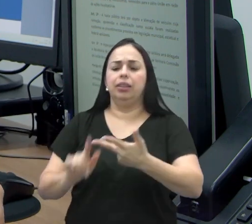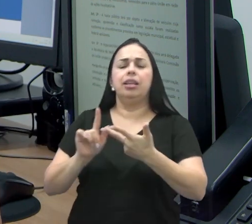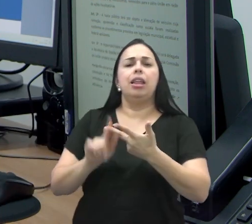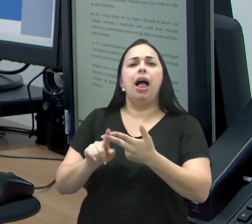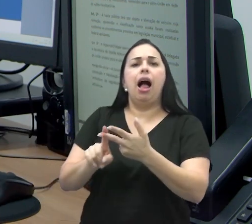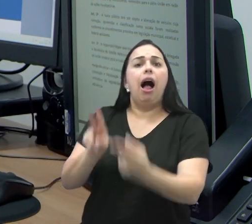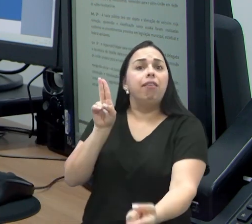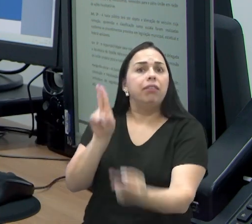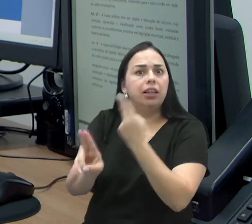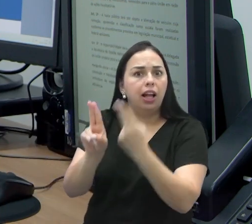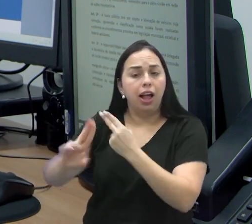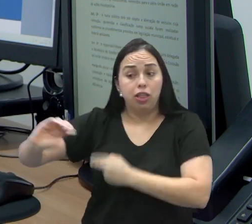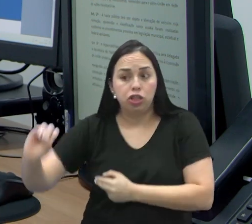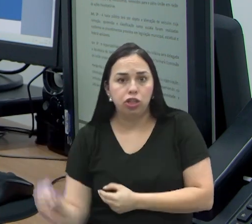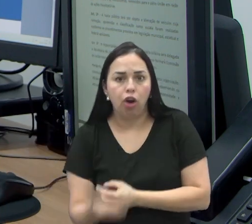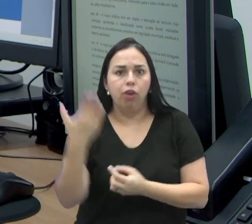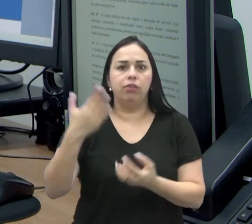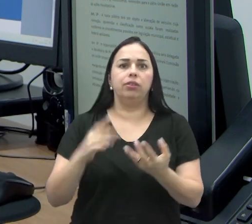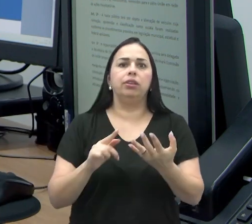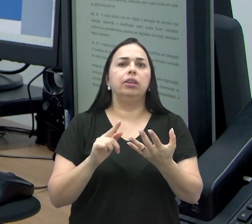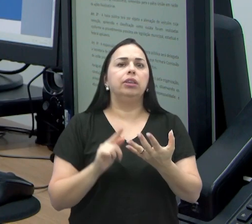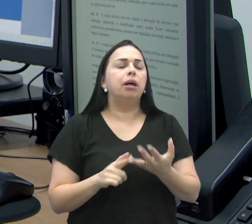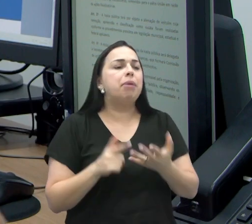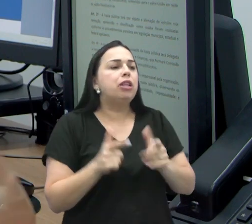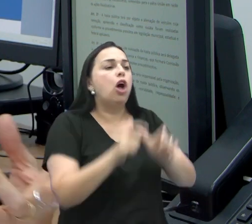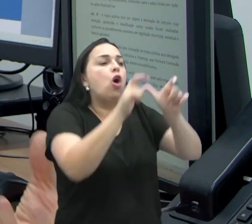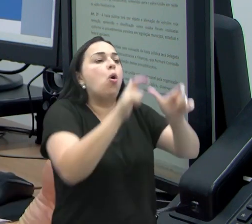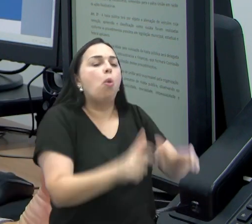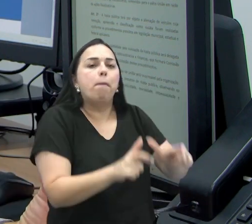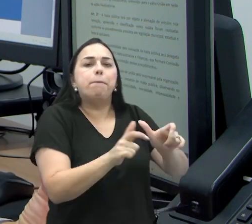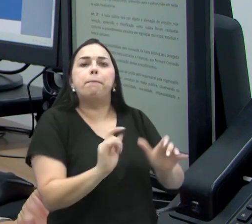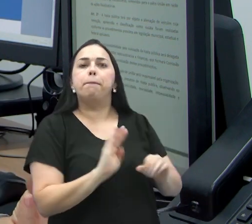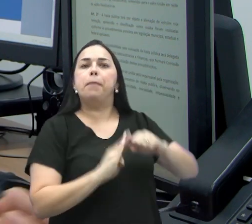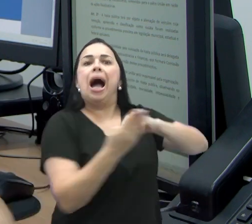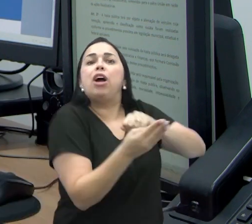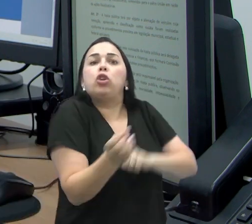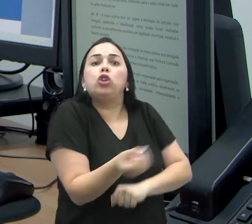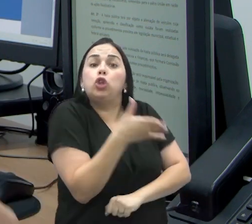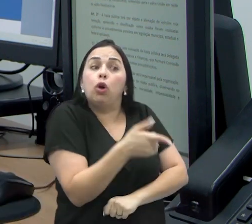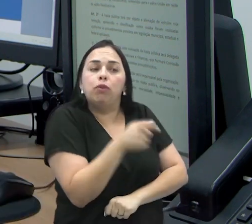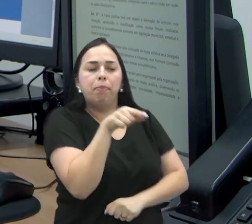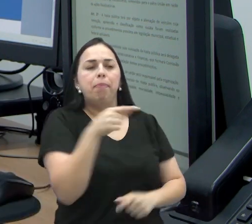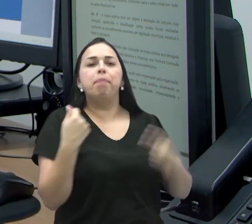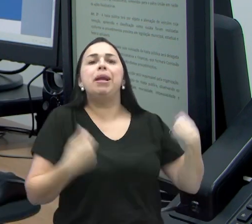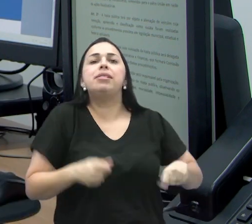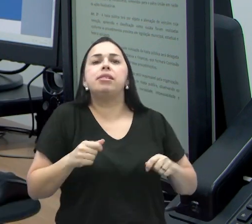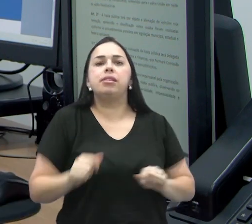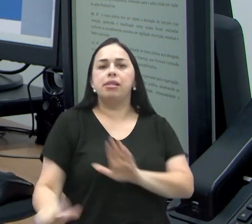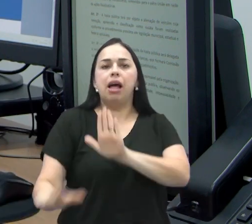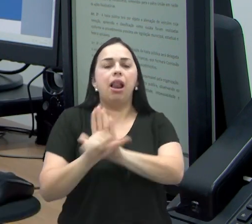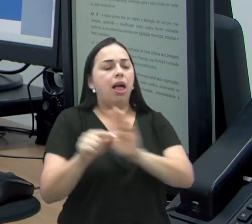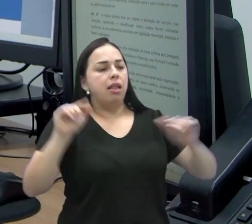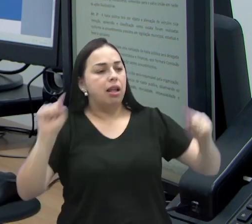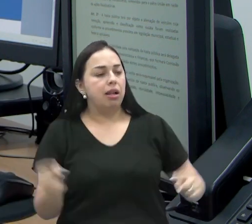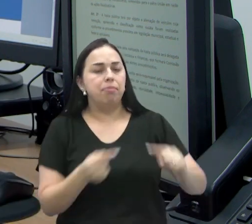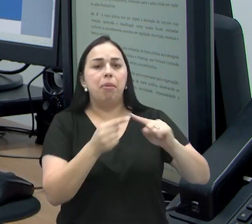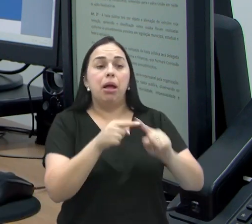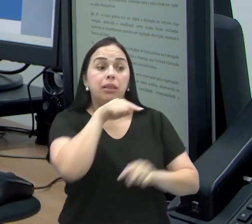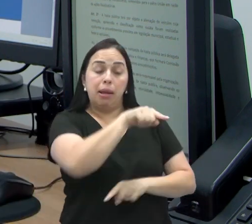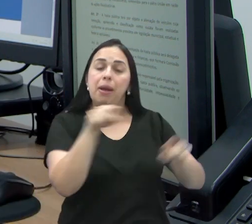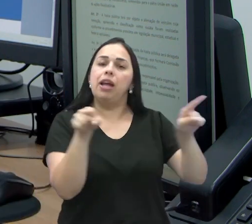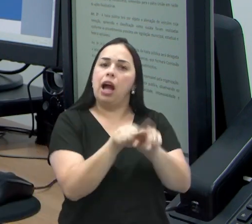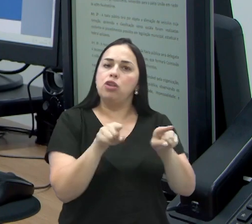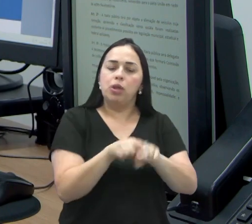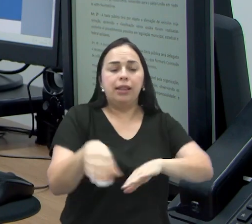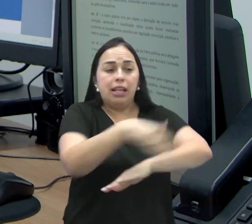vias, emissão de diretriz viária para loteamento, algum loteamento novo que está surgindo, então o que ela precisa observar, o que ela precisa fazer para garantir essa mobilidade